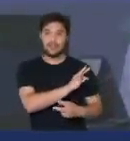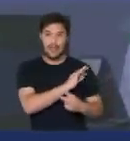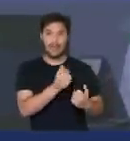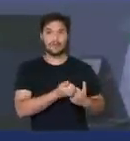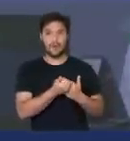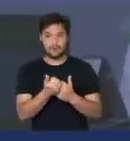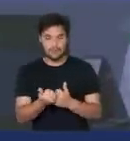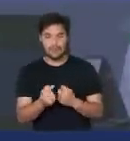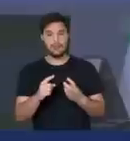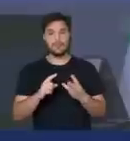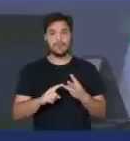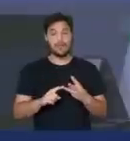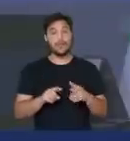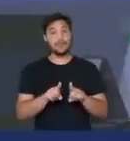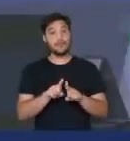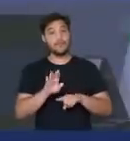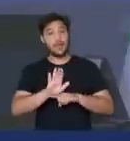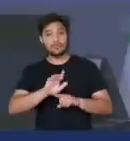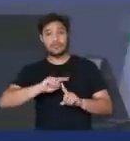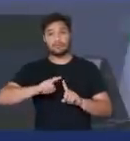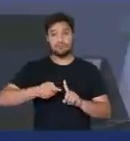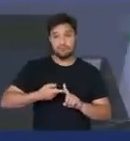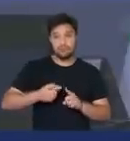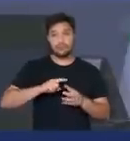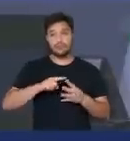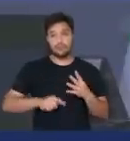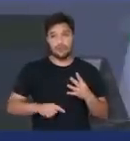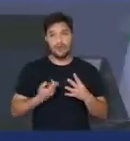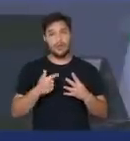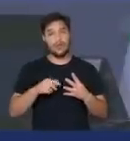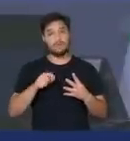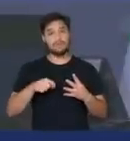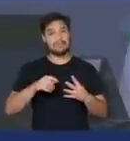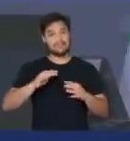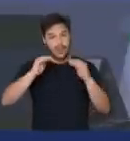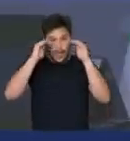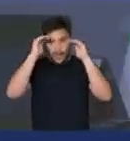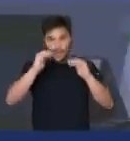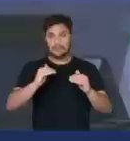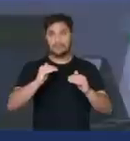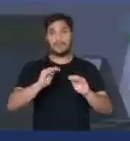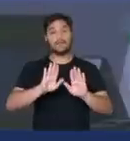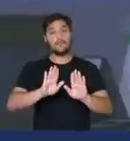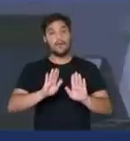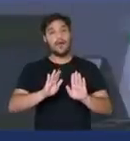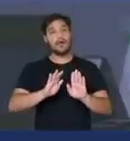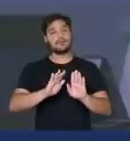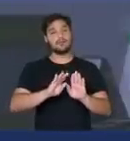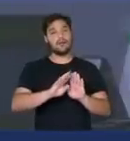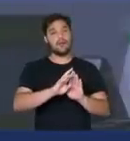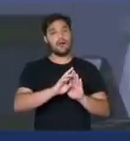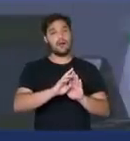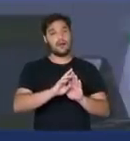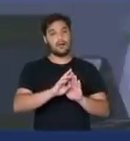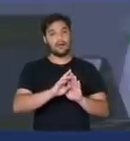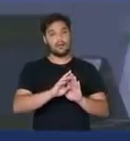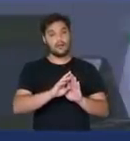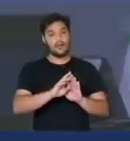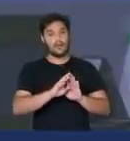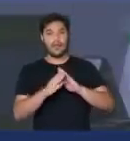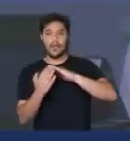o auxiliar de enfermagem e também a parteira. Esses pisos devem ser respeitados, observados por